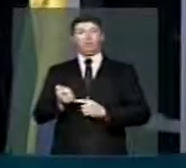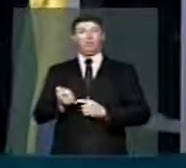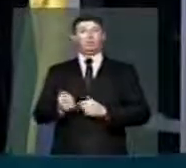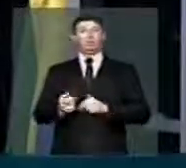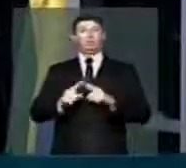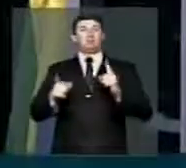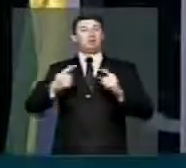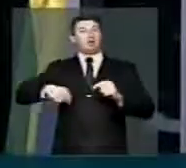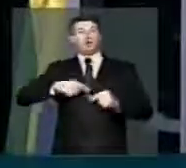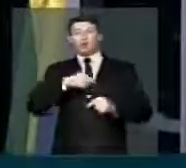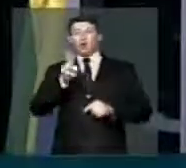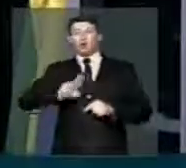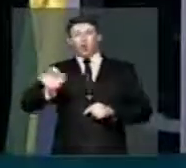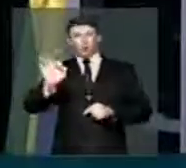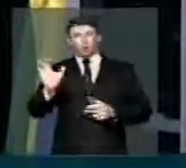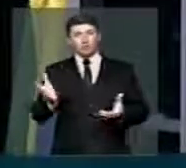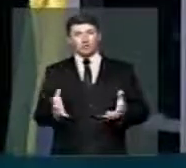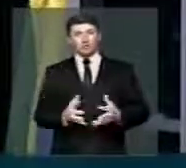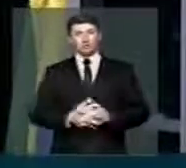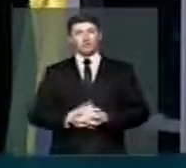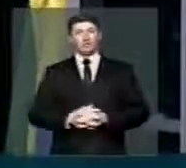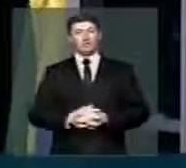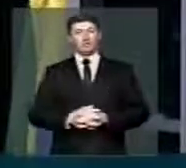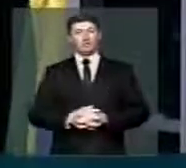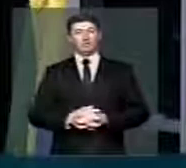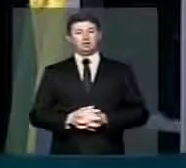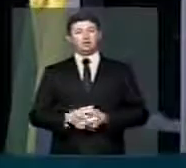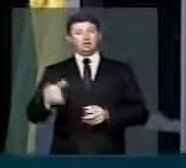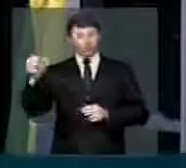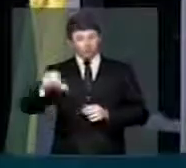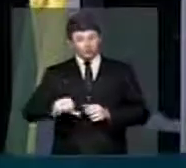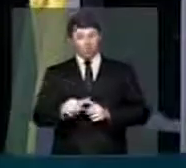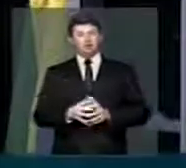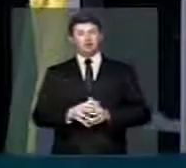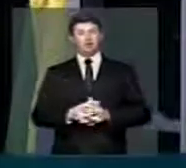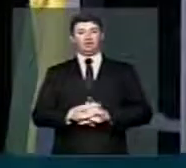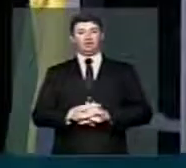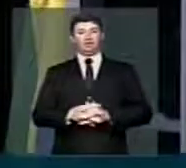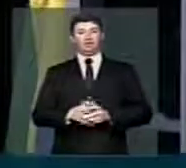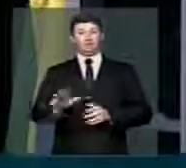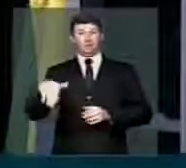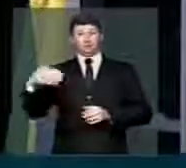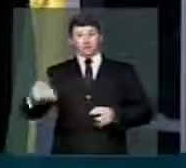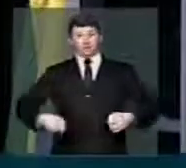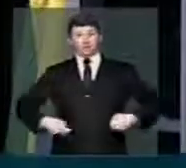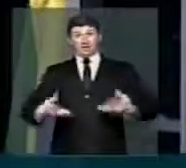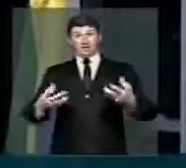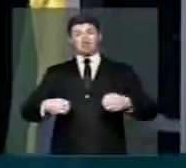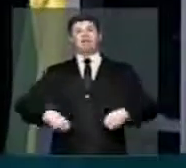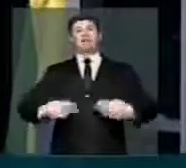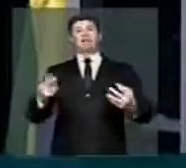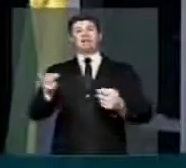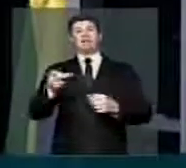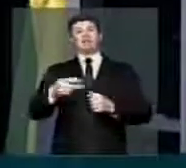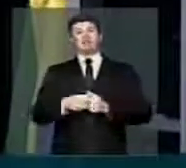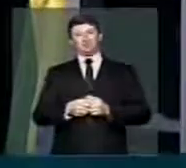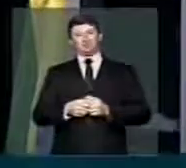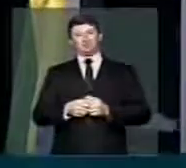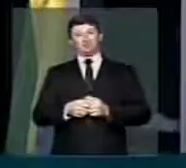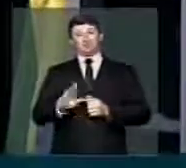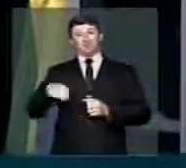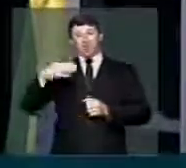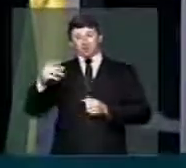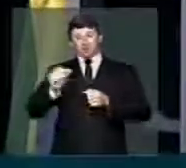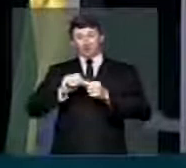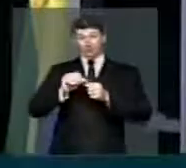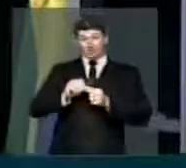não temos nem esse pouco a competência de gastar. E o mais grave, que quando gasto, gasta mal. Que quando